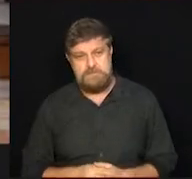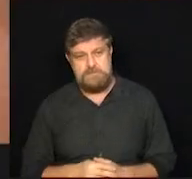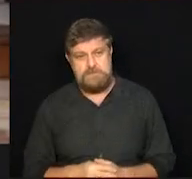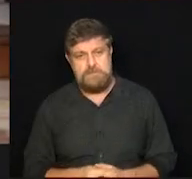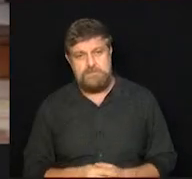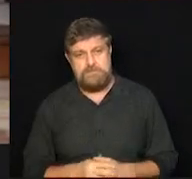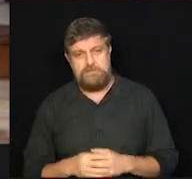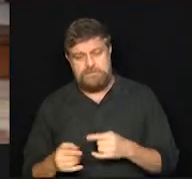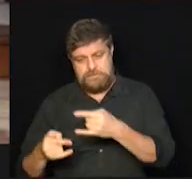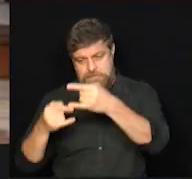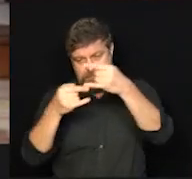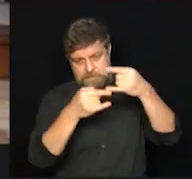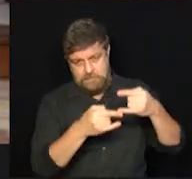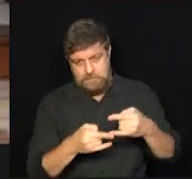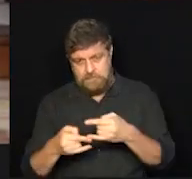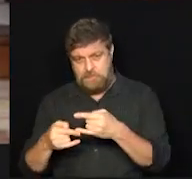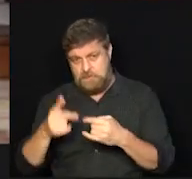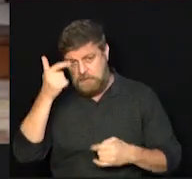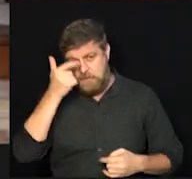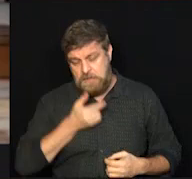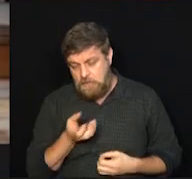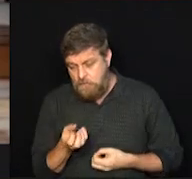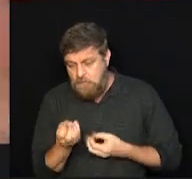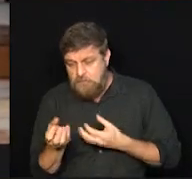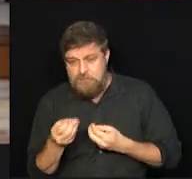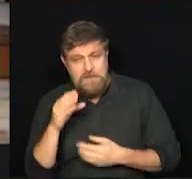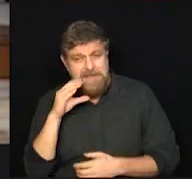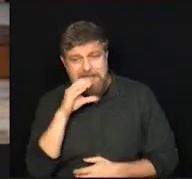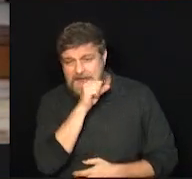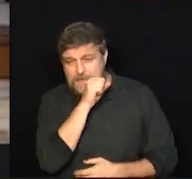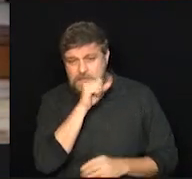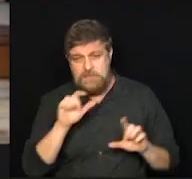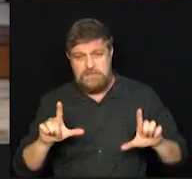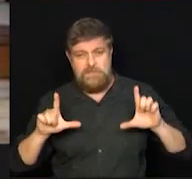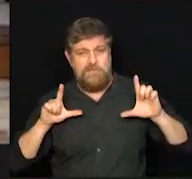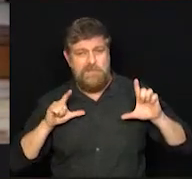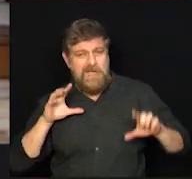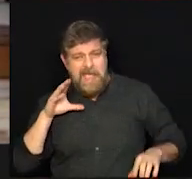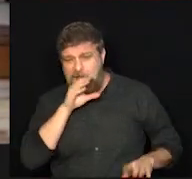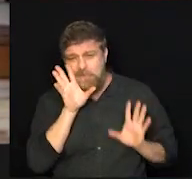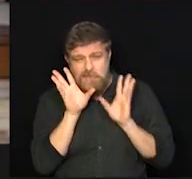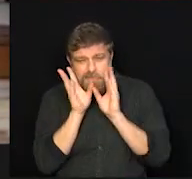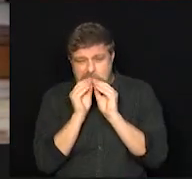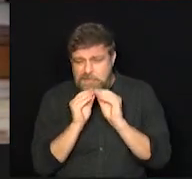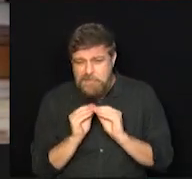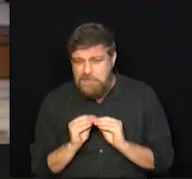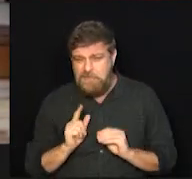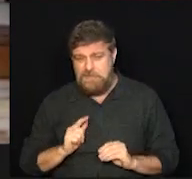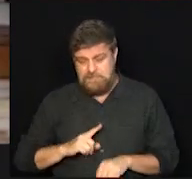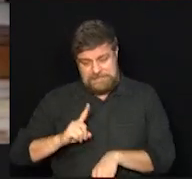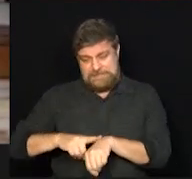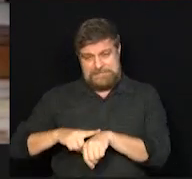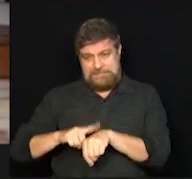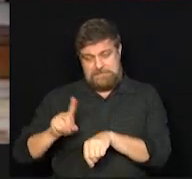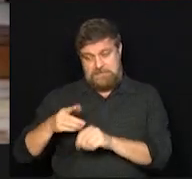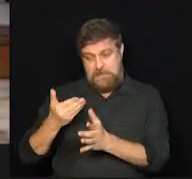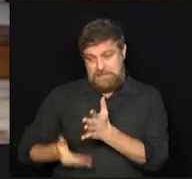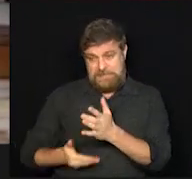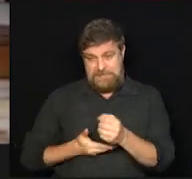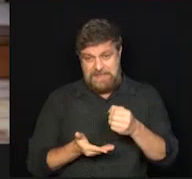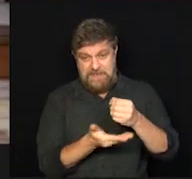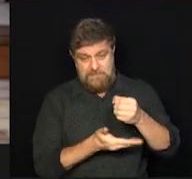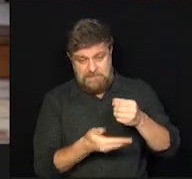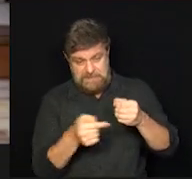por abrir esse espaço para esse breve informe então eu vou fazer um relato bem breve sem tomar tempo desse tema é